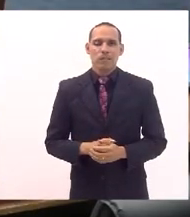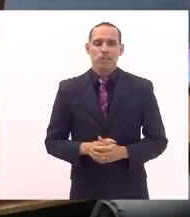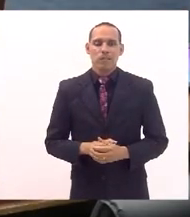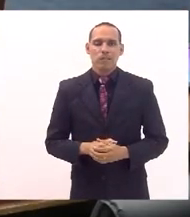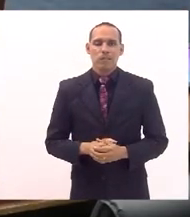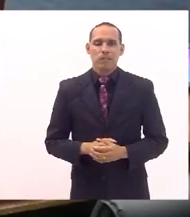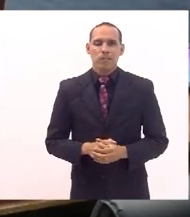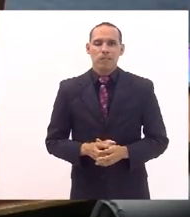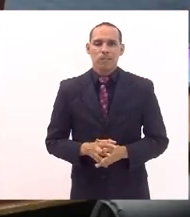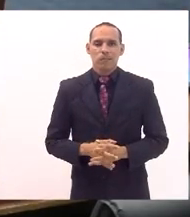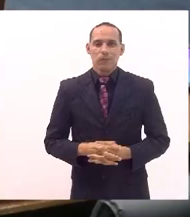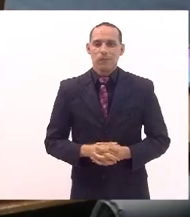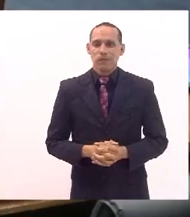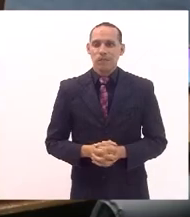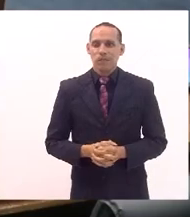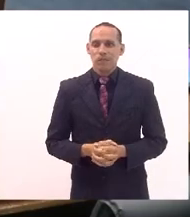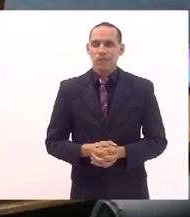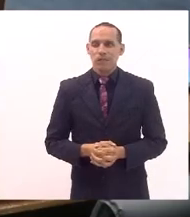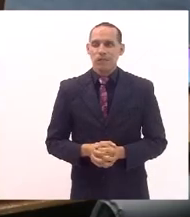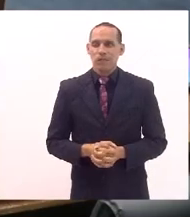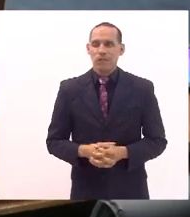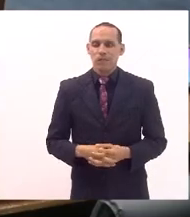E aí